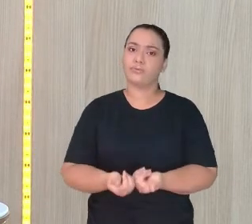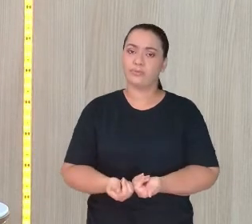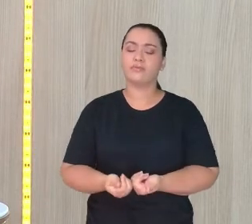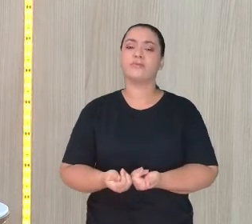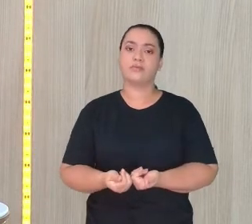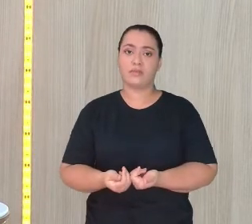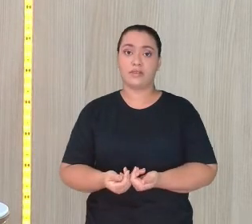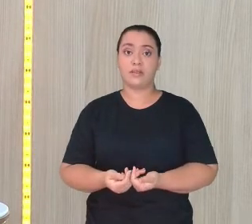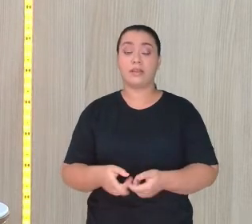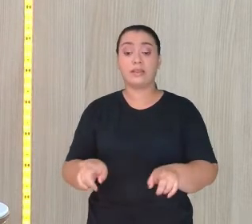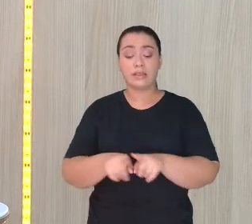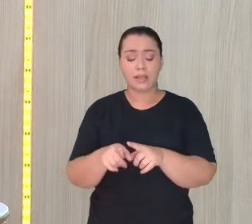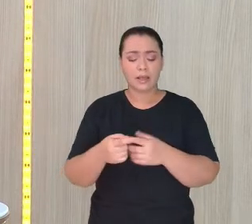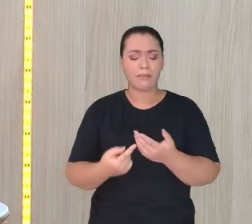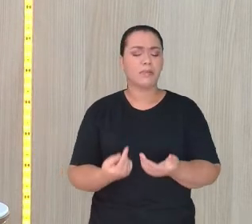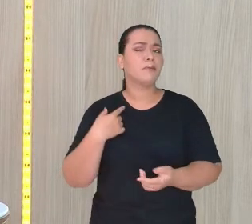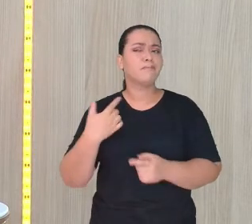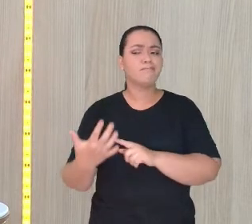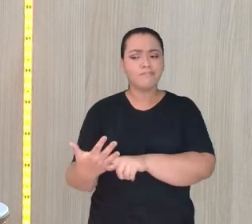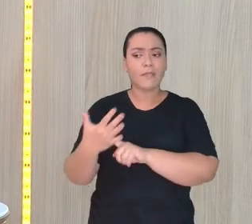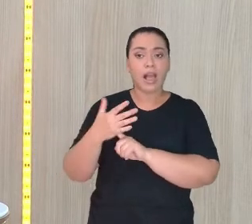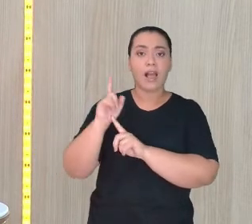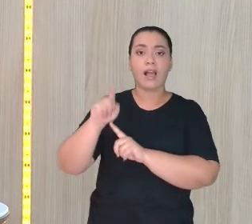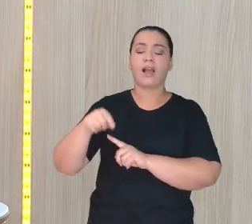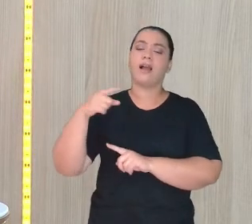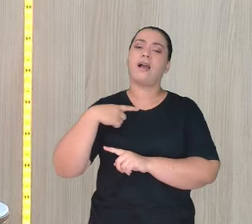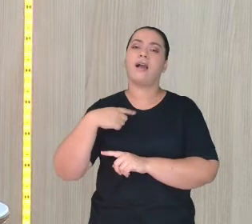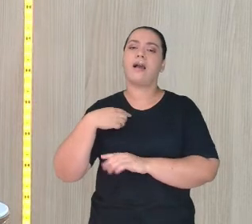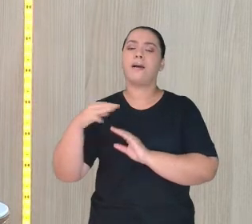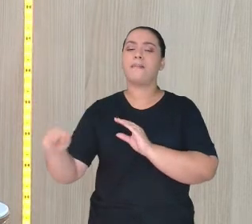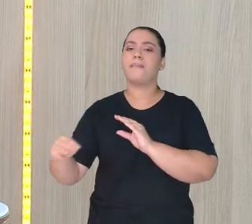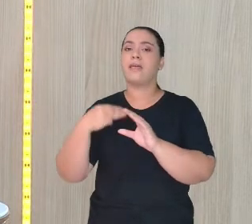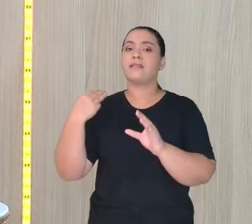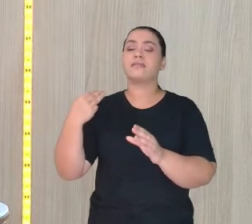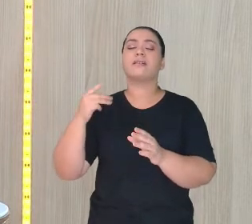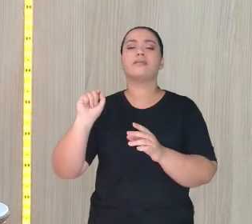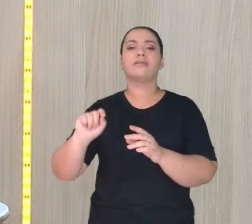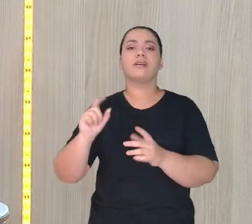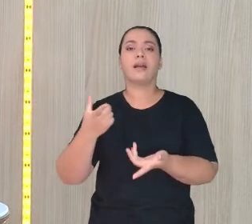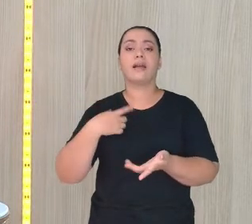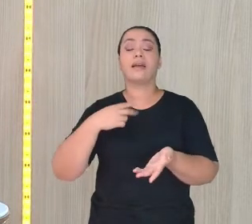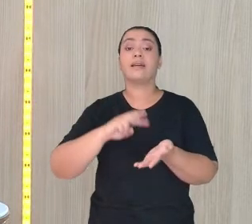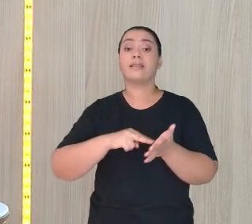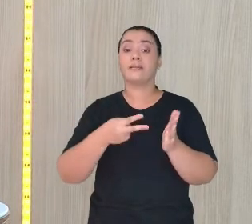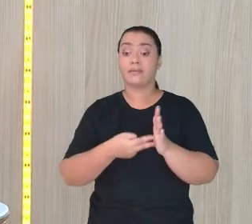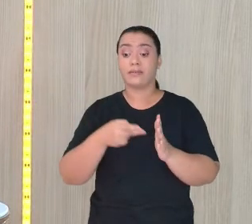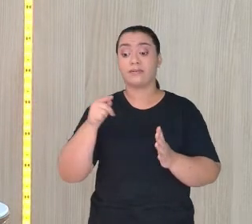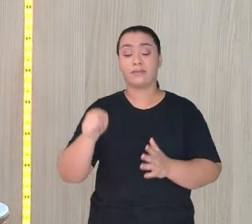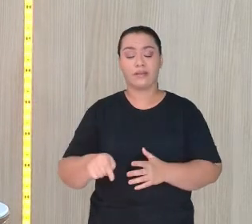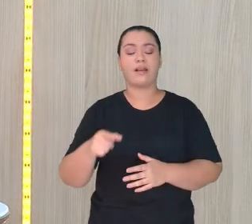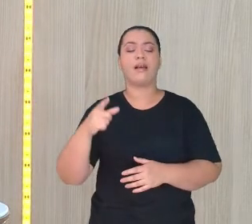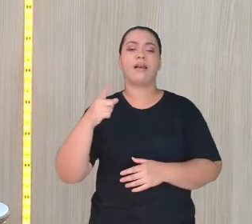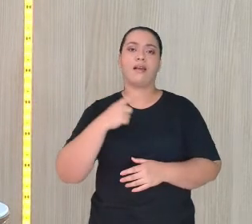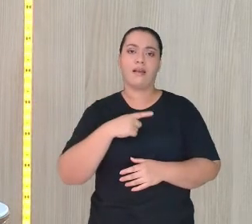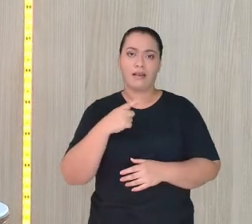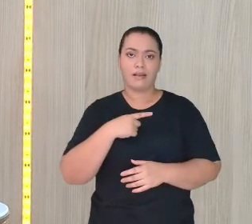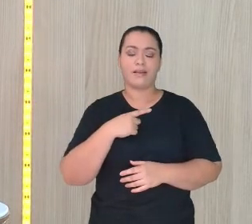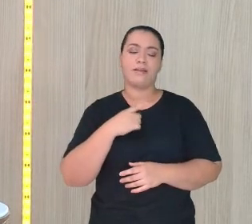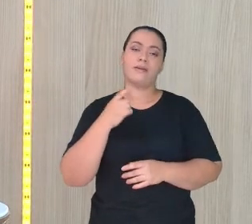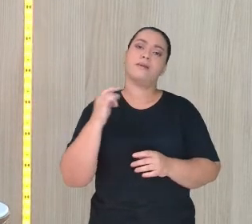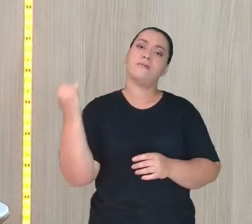e traz para a gente essa mensagem. Então, interpretar é muito essencial, não é? Em tudo, tá,